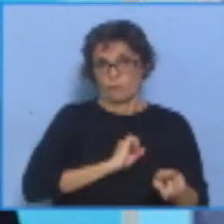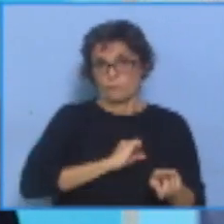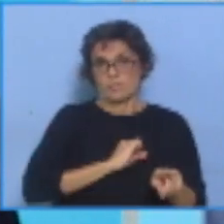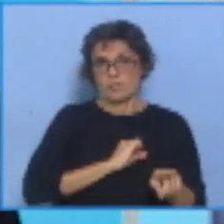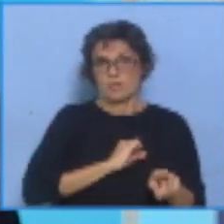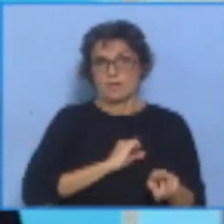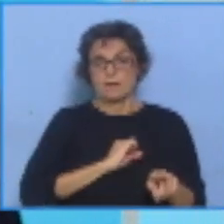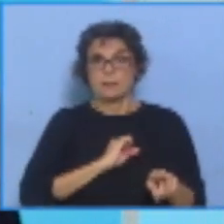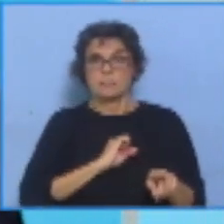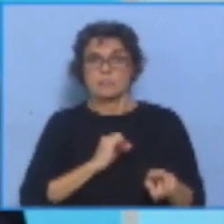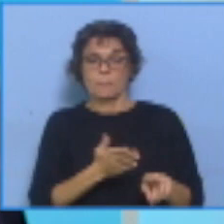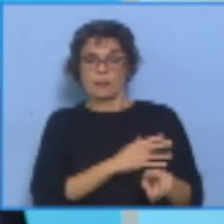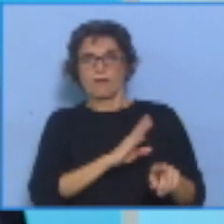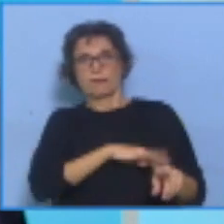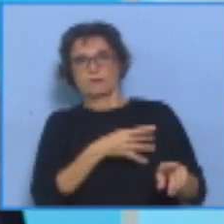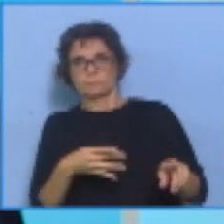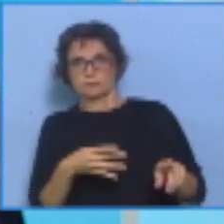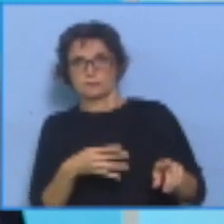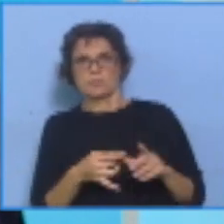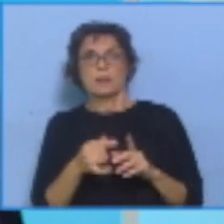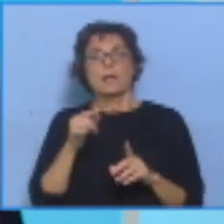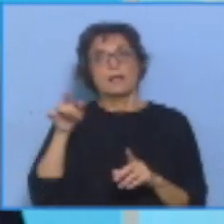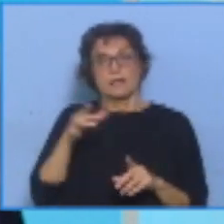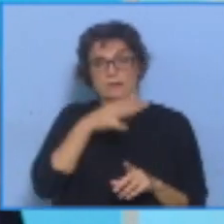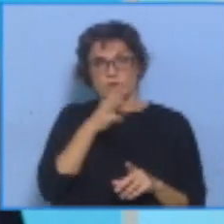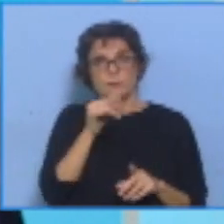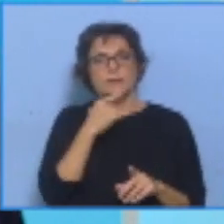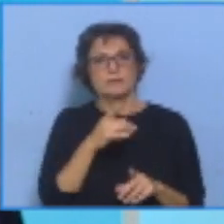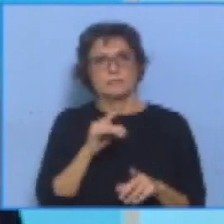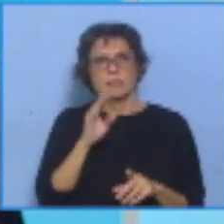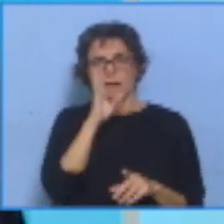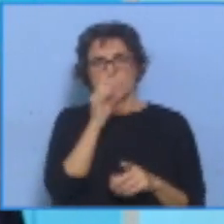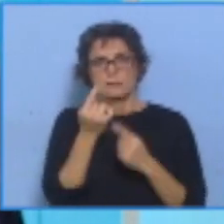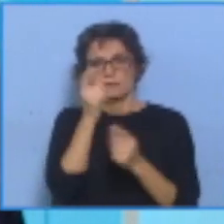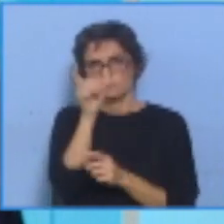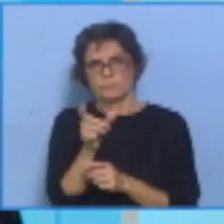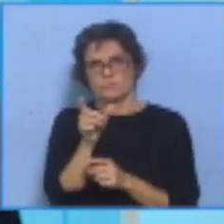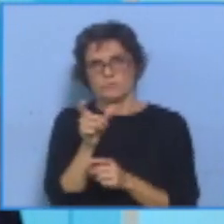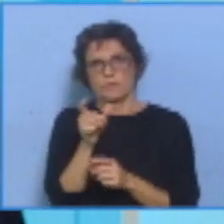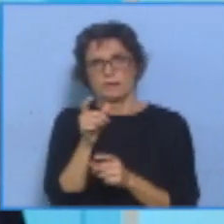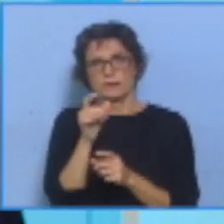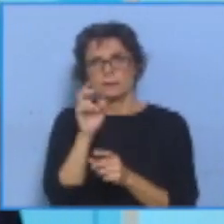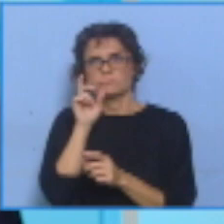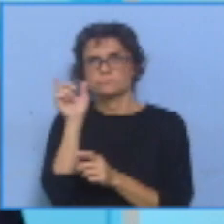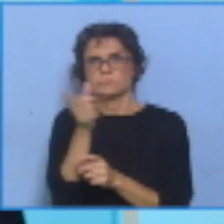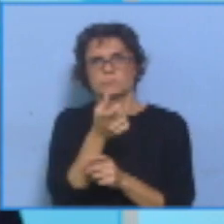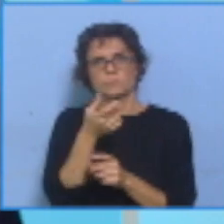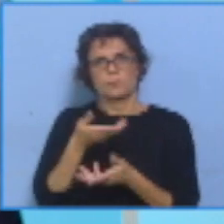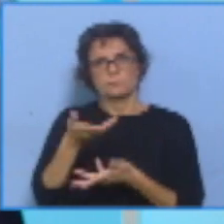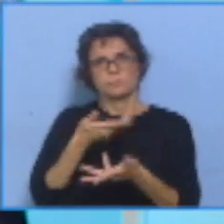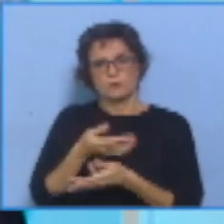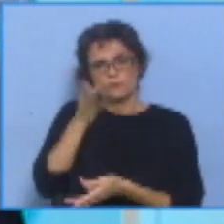poéticas o seguinte, diz, quando alguém quer ter uma relação justa com o universo, com a árvore, com a